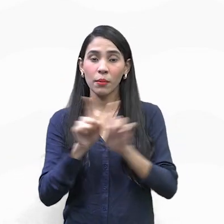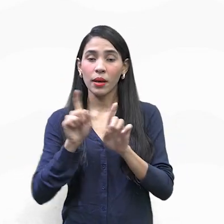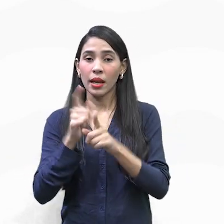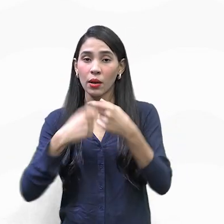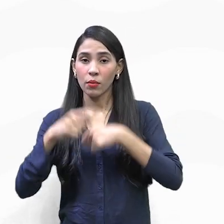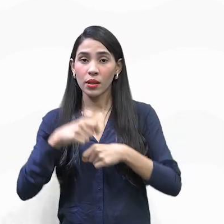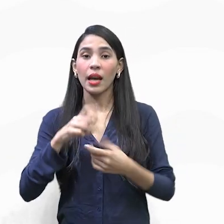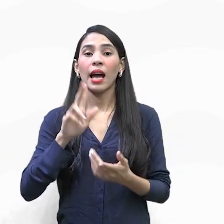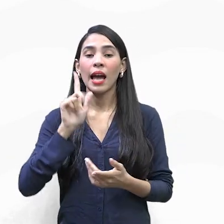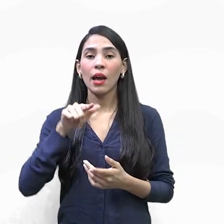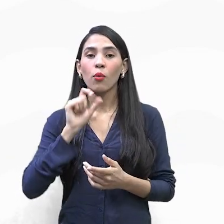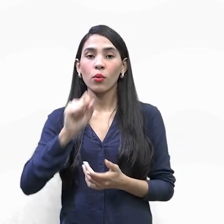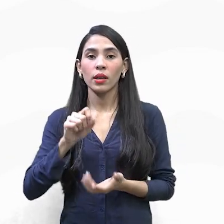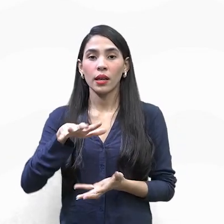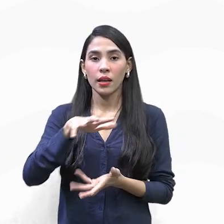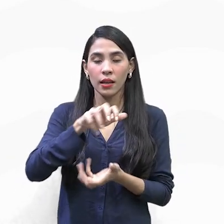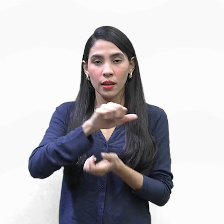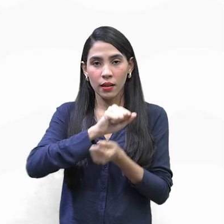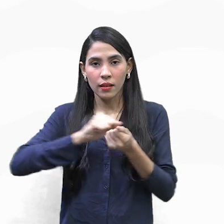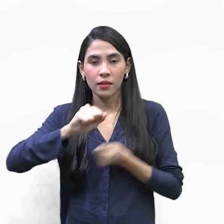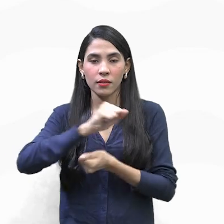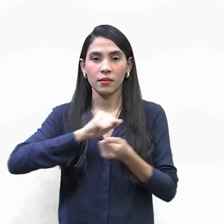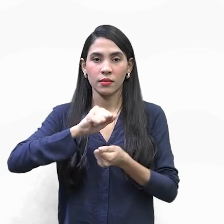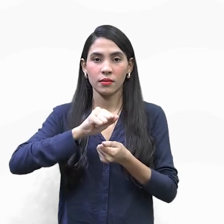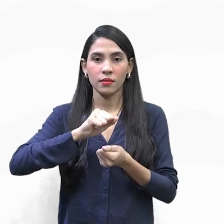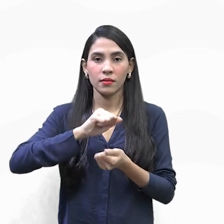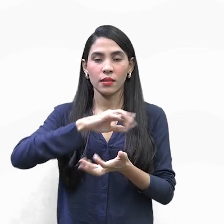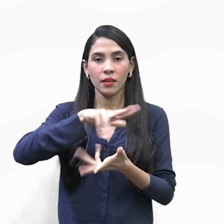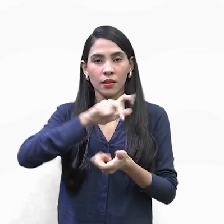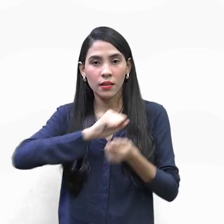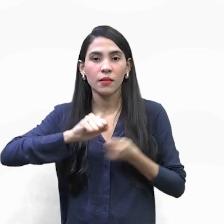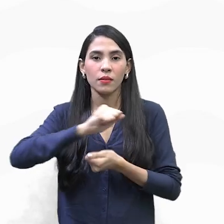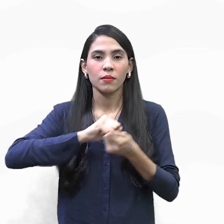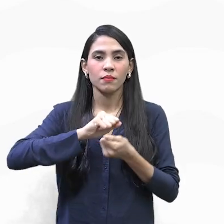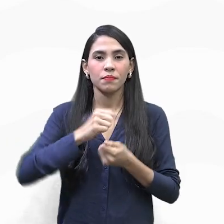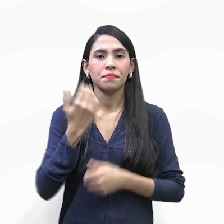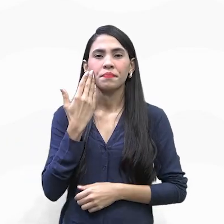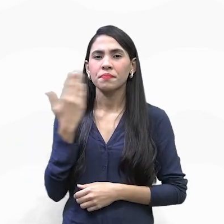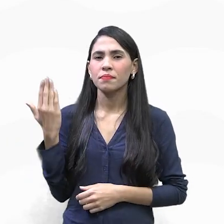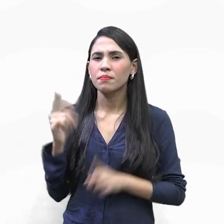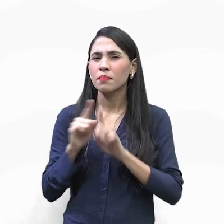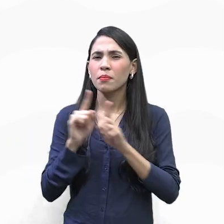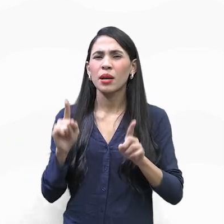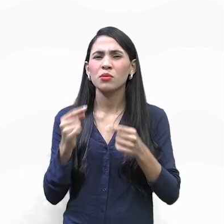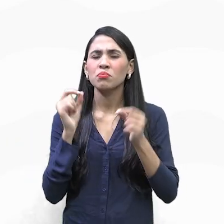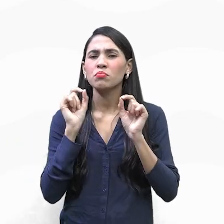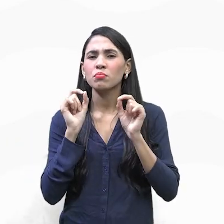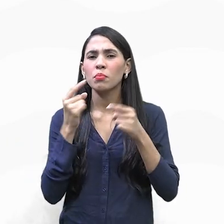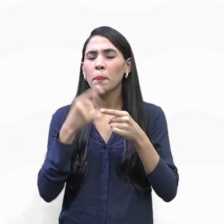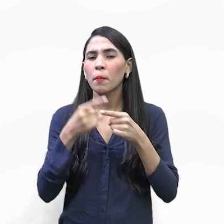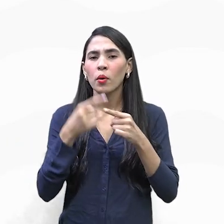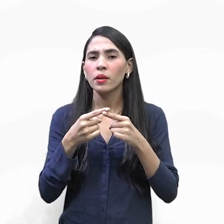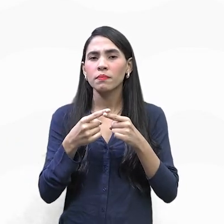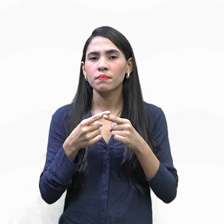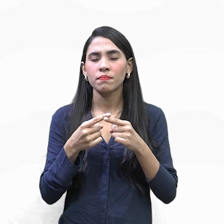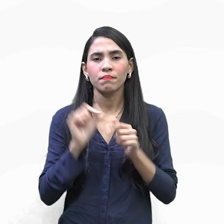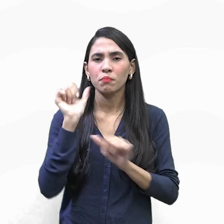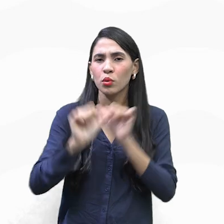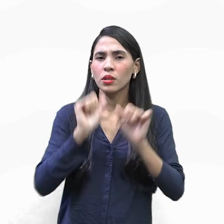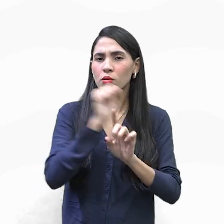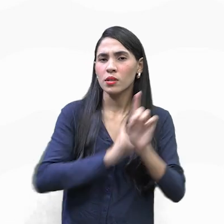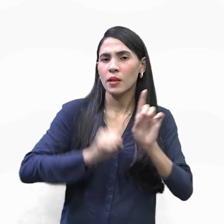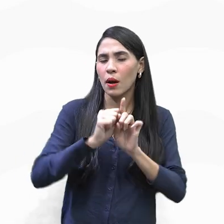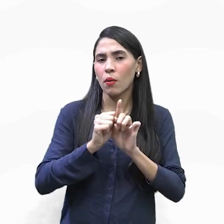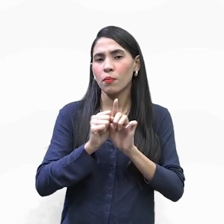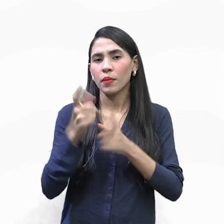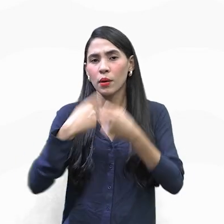é a sustentabilidade, pessoal. Professor, o que sustentabilidade tem a ver, né, com mudanças sociais e